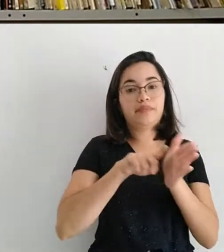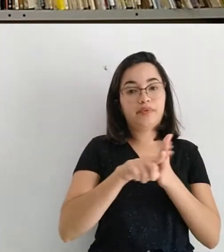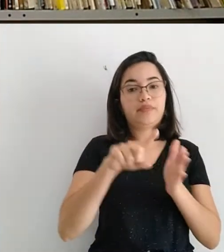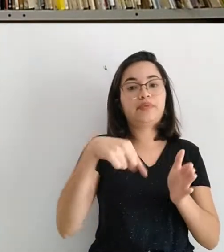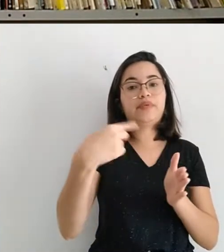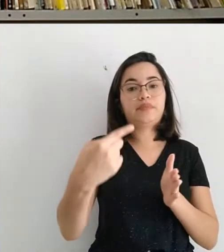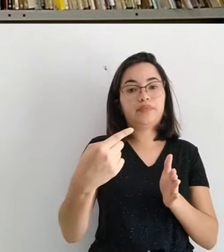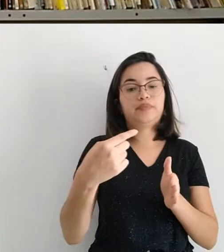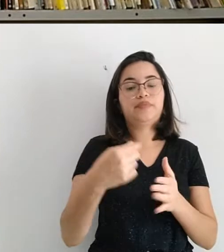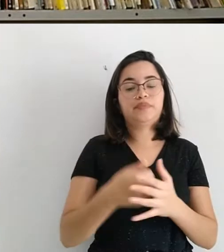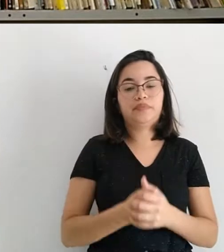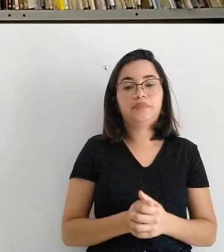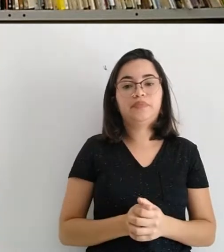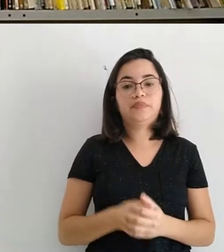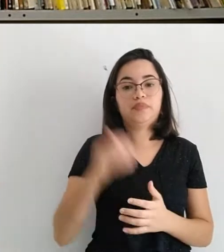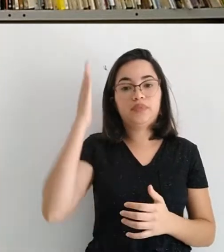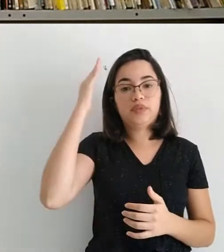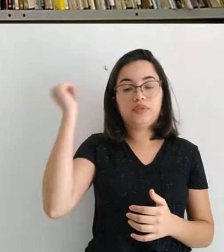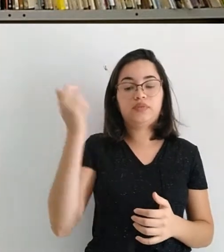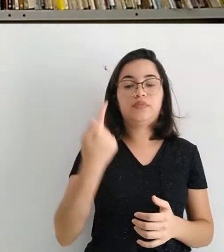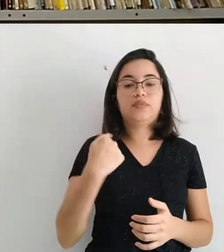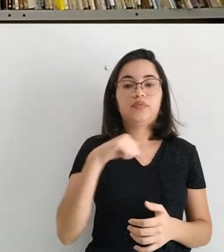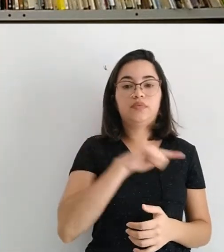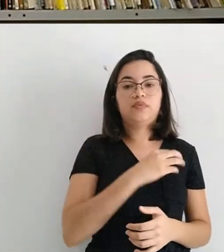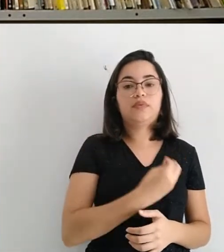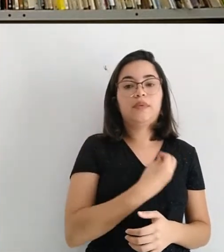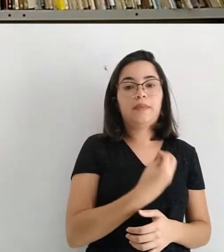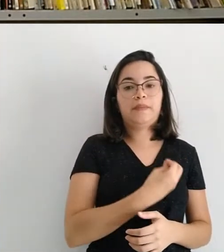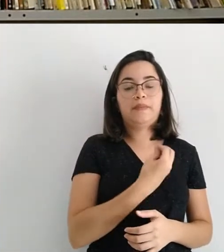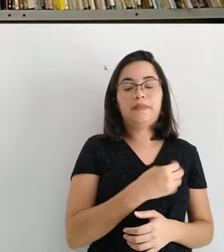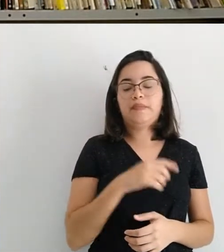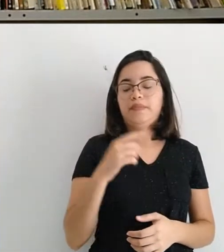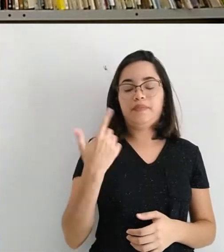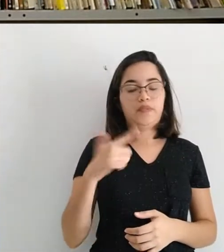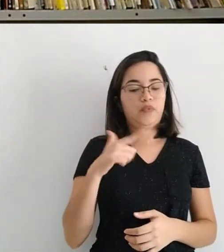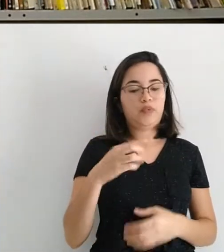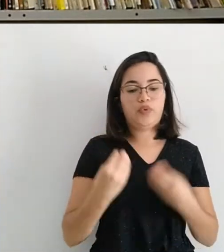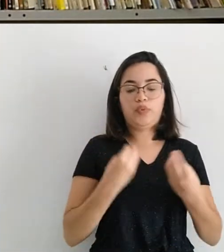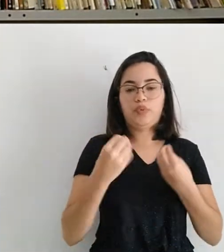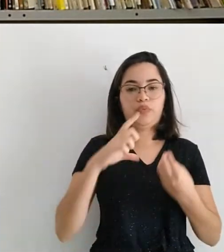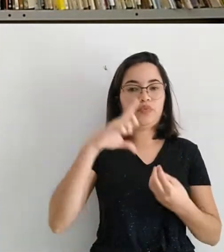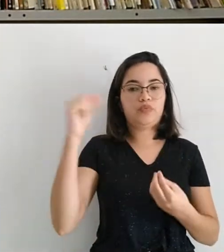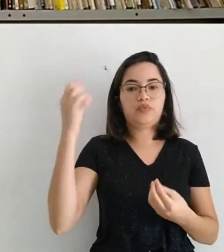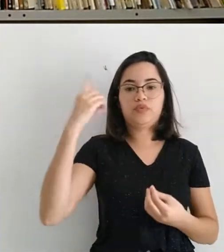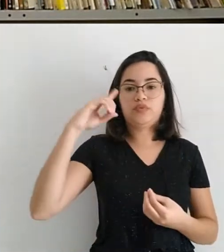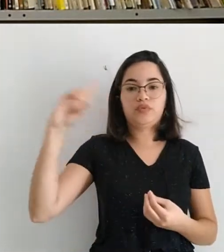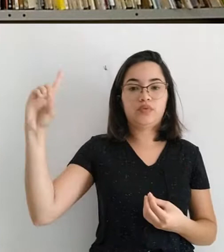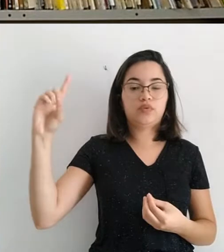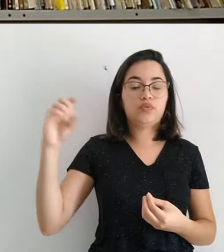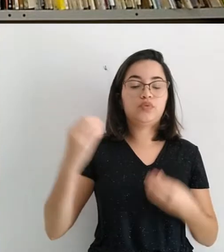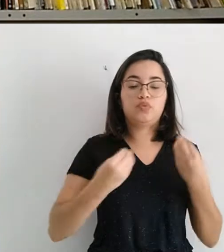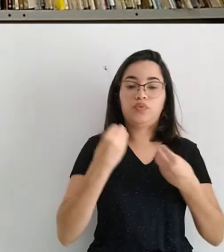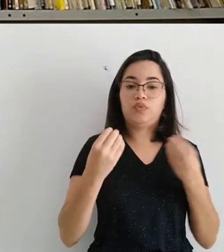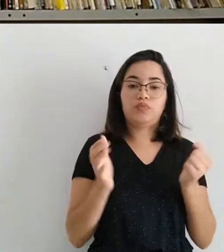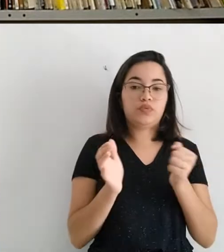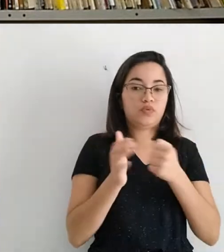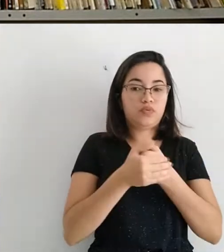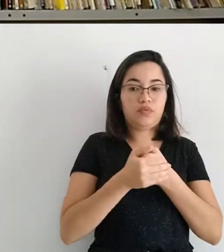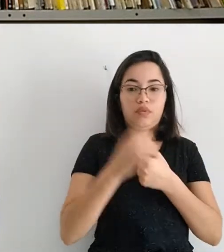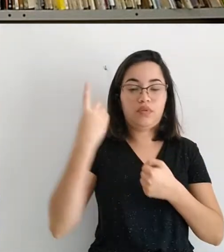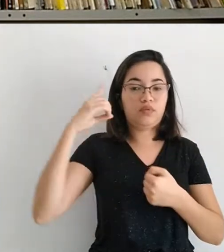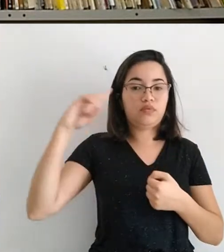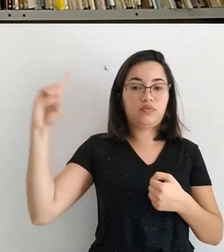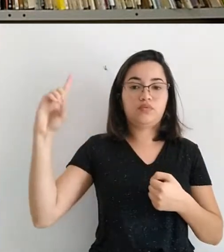as coisas que Ele sabe da nossa vida. Não há como fugir de Deus, não há como se